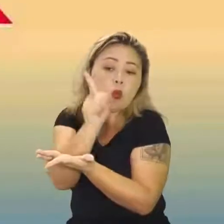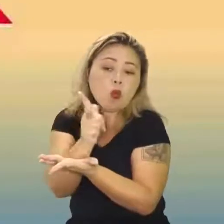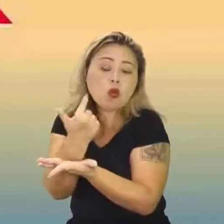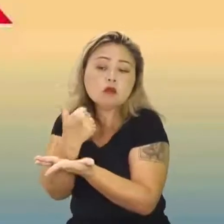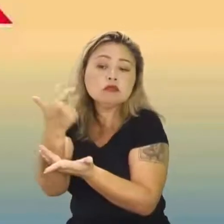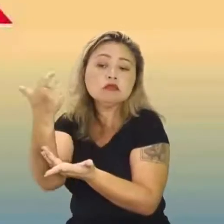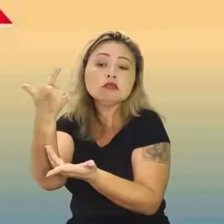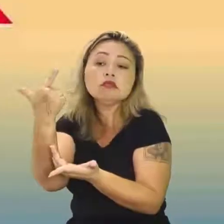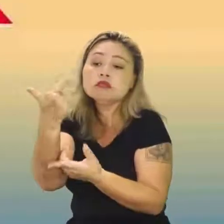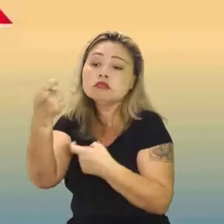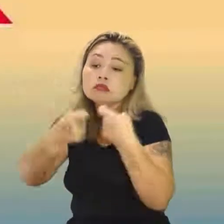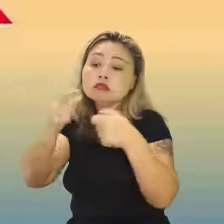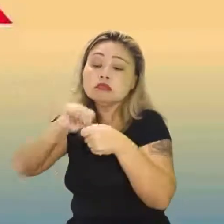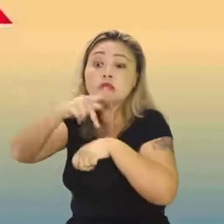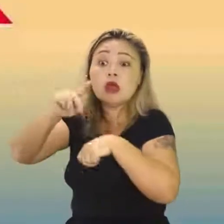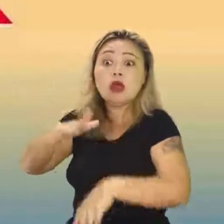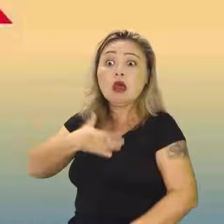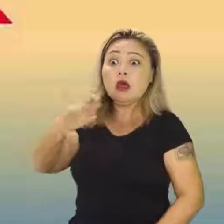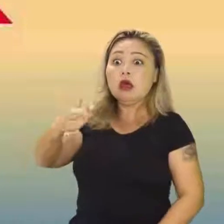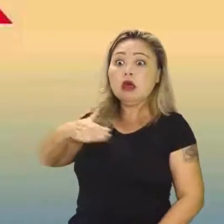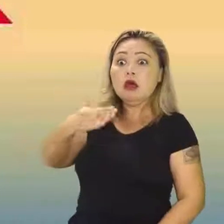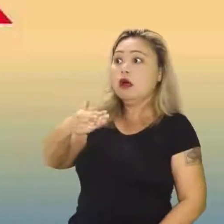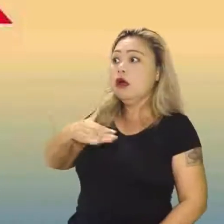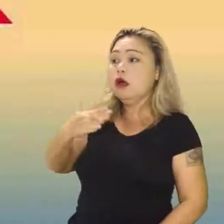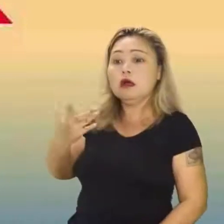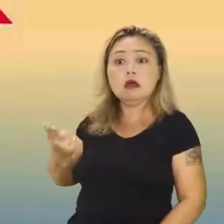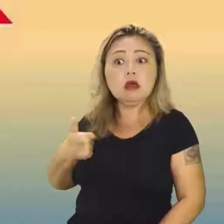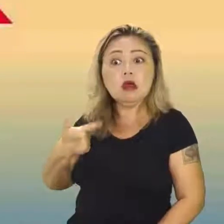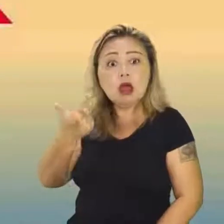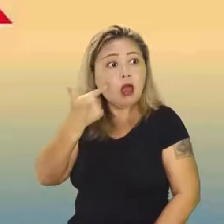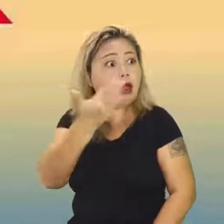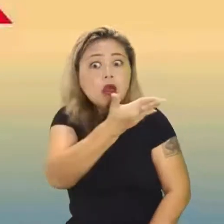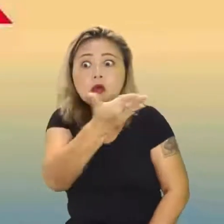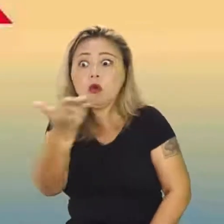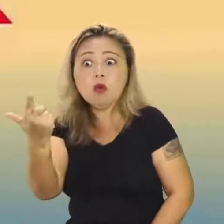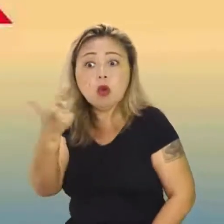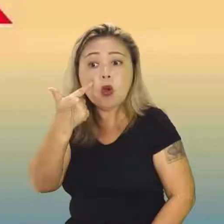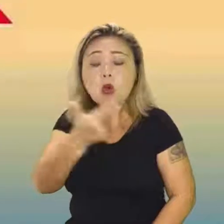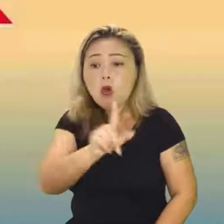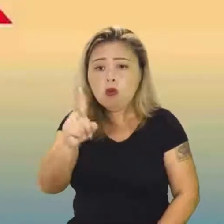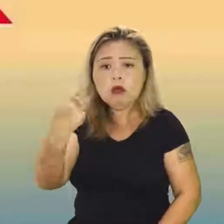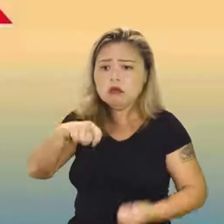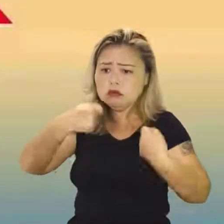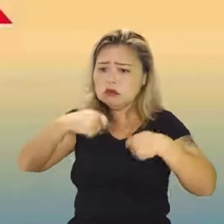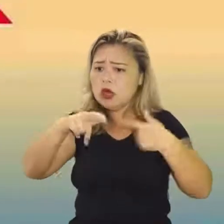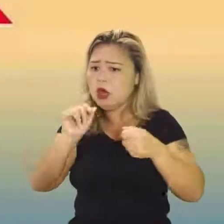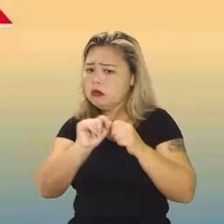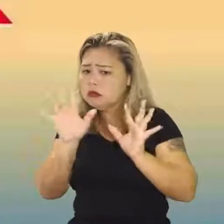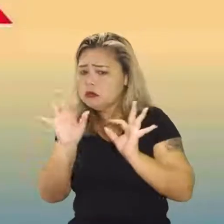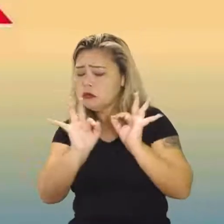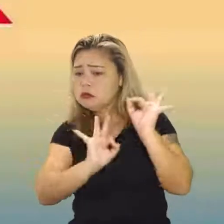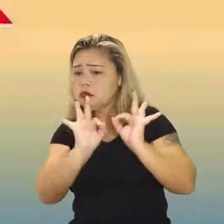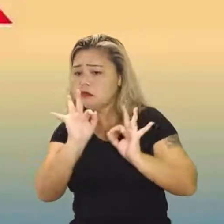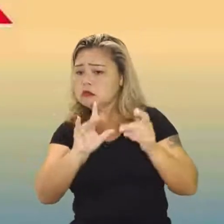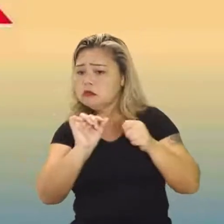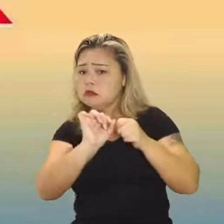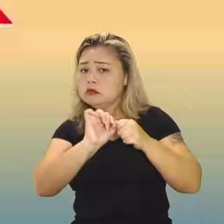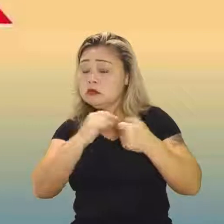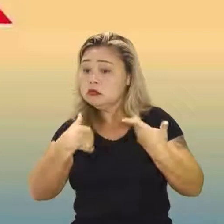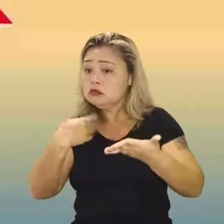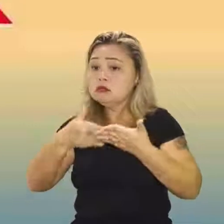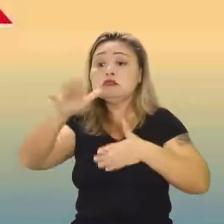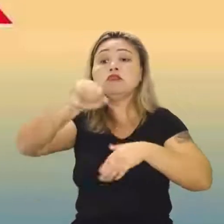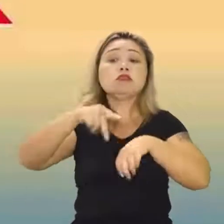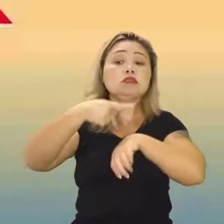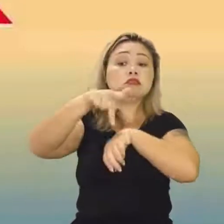a Segunda Guerra Mundial, se assustassem e disseram, olha, nós precisamos tomar medidas, chamou os